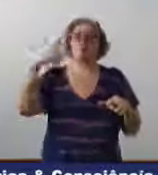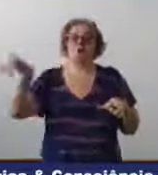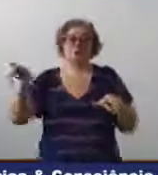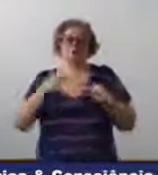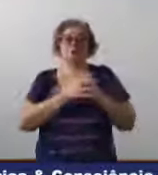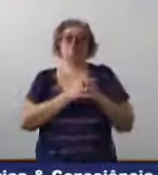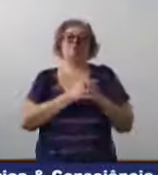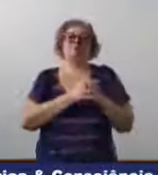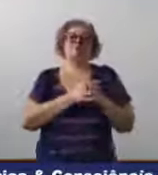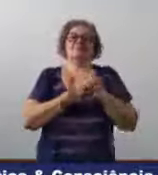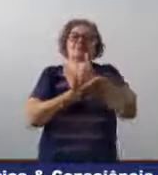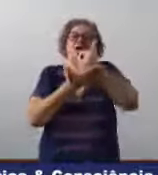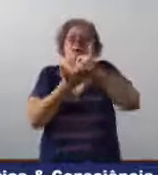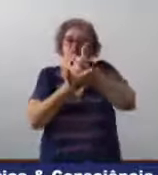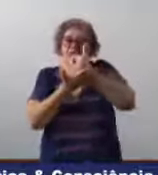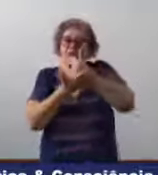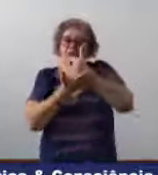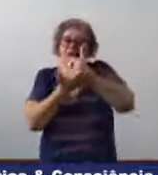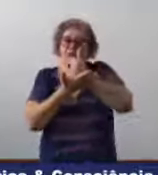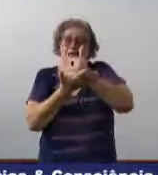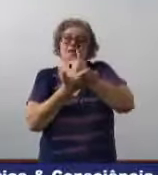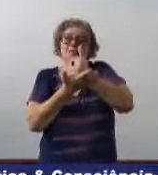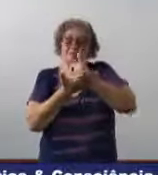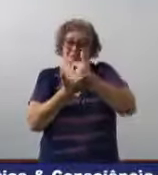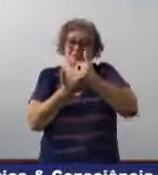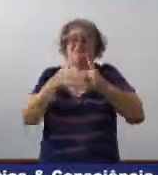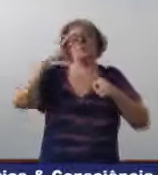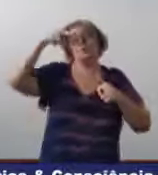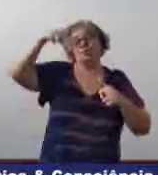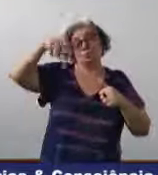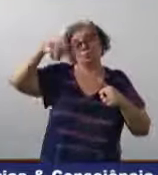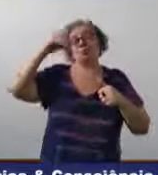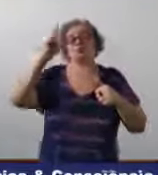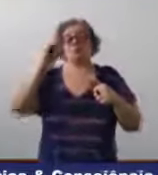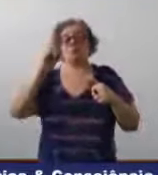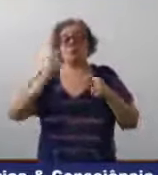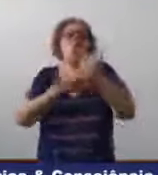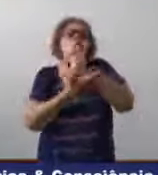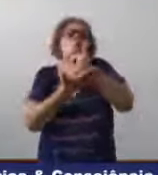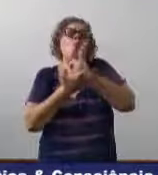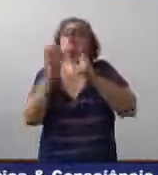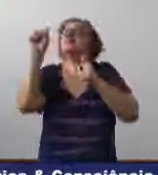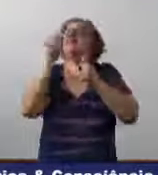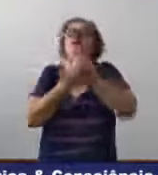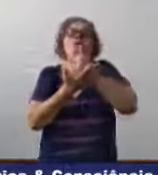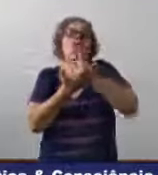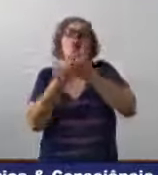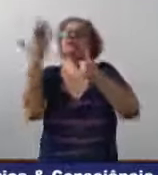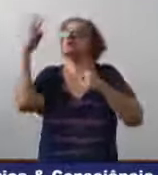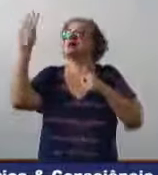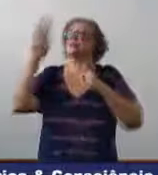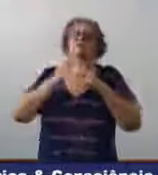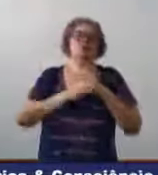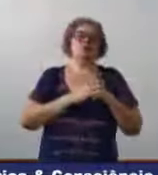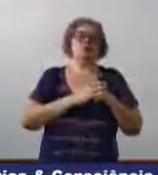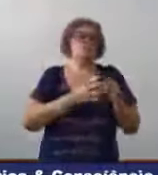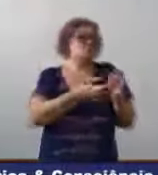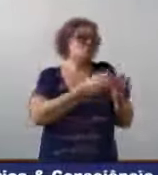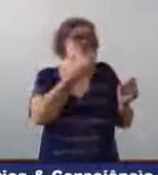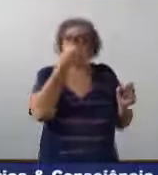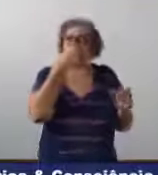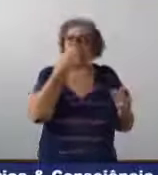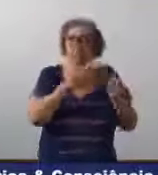tão poderoso quanto o anterior, que é o efeito nocebo. O que é o efeito placebo? É